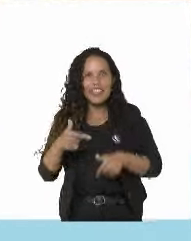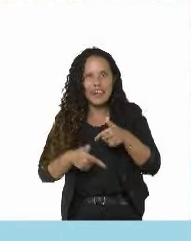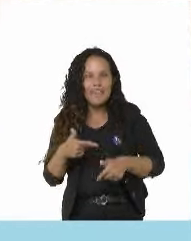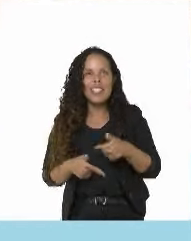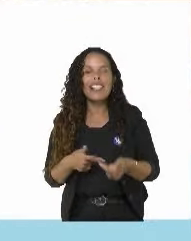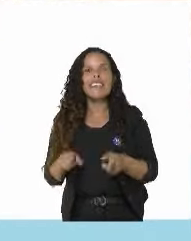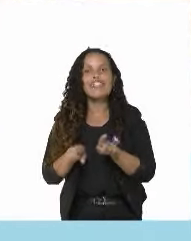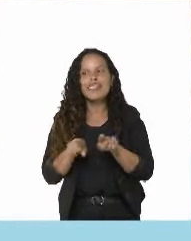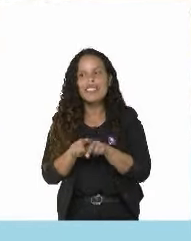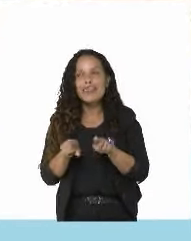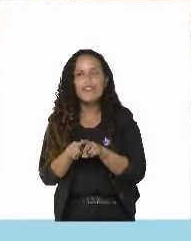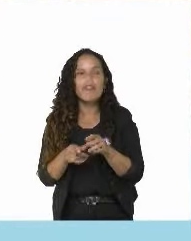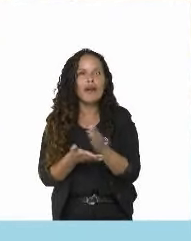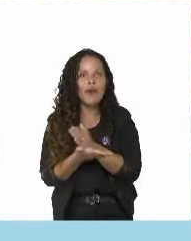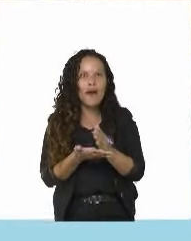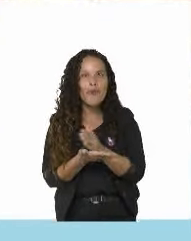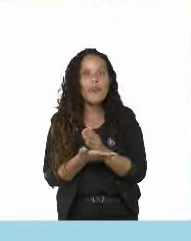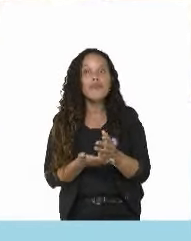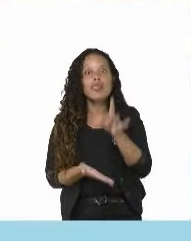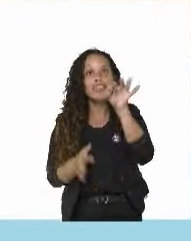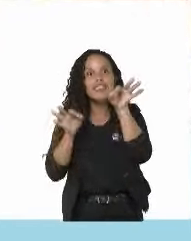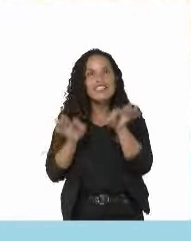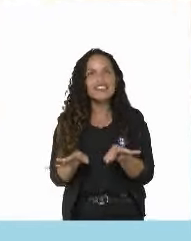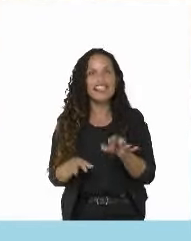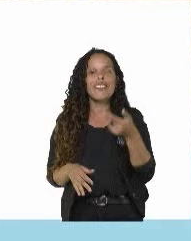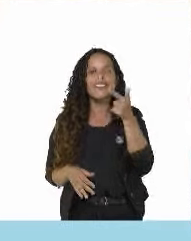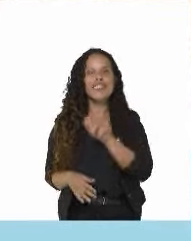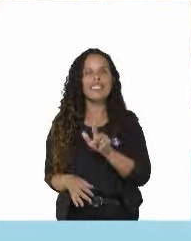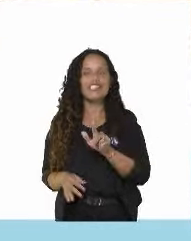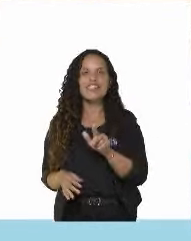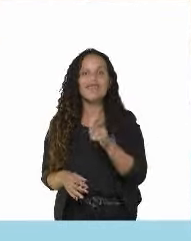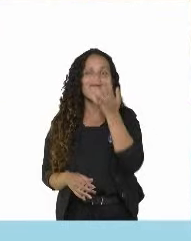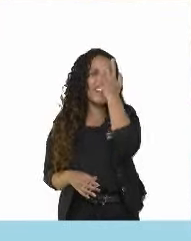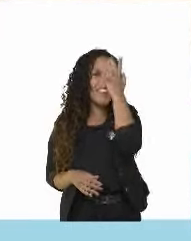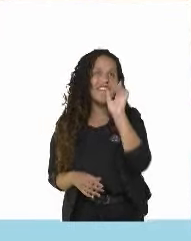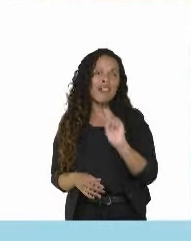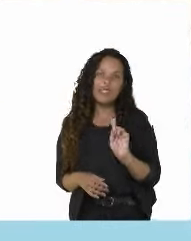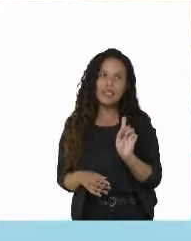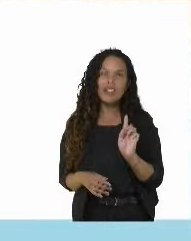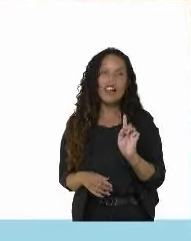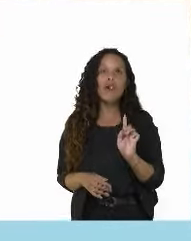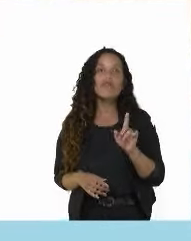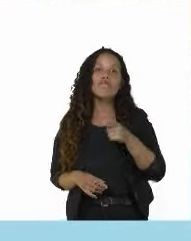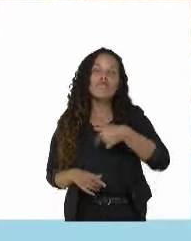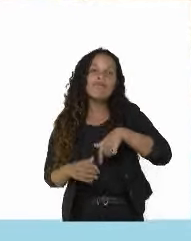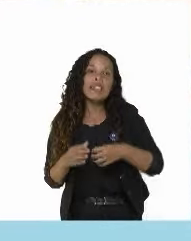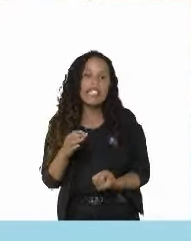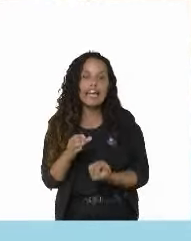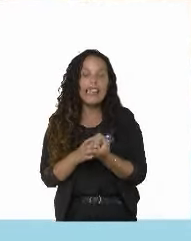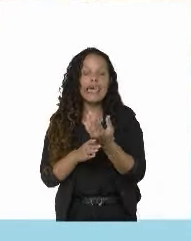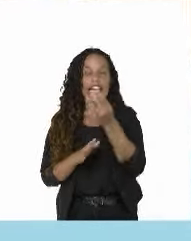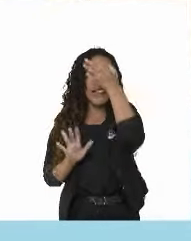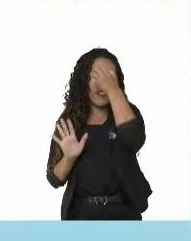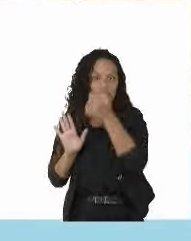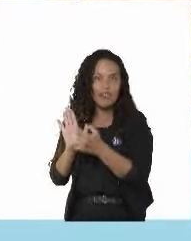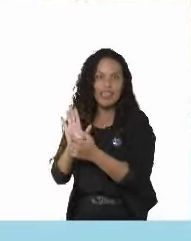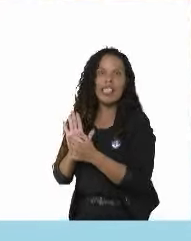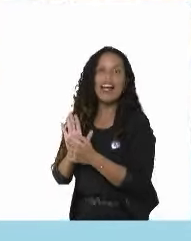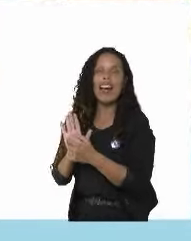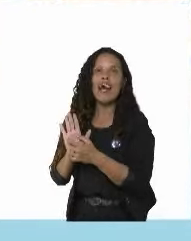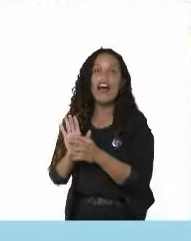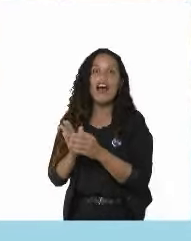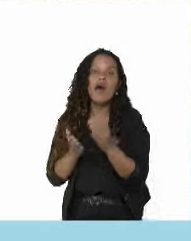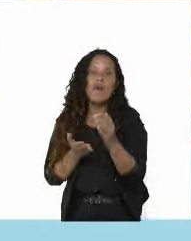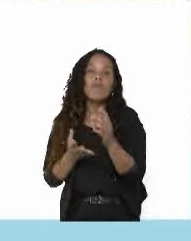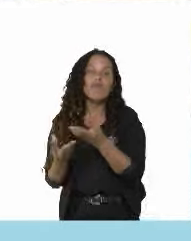primeiras imagens que deram certo, tá? Não é fácil criar com inteligência artificial e existe muita